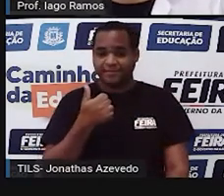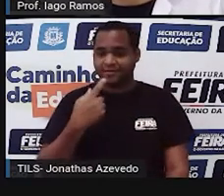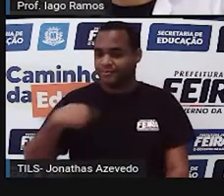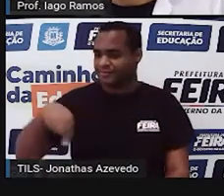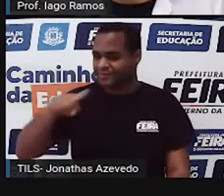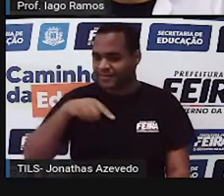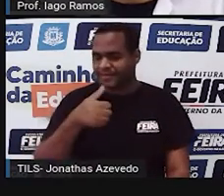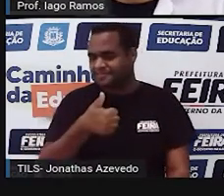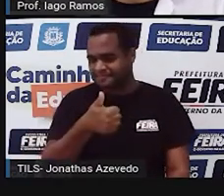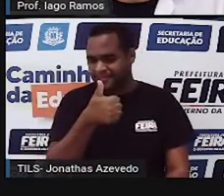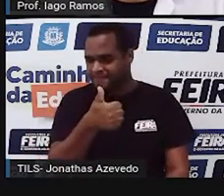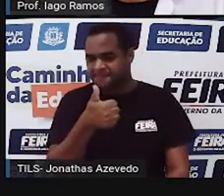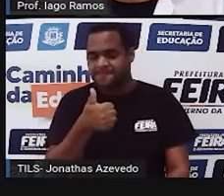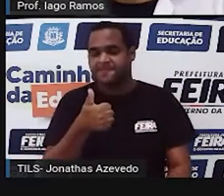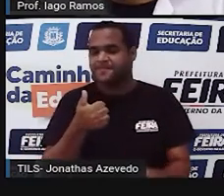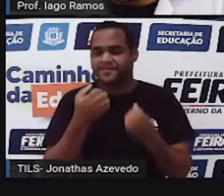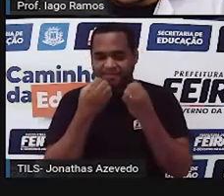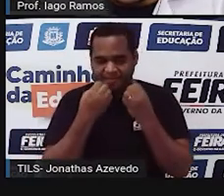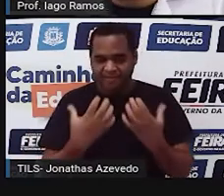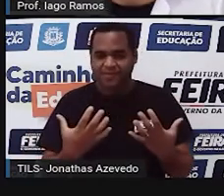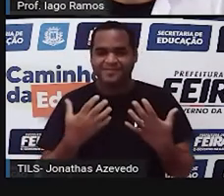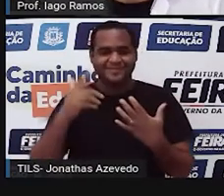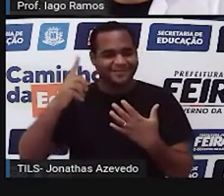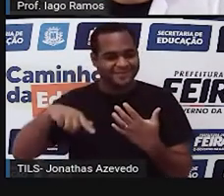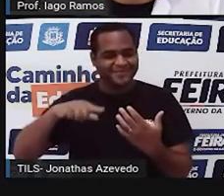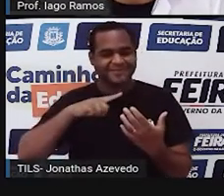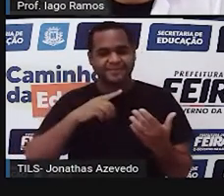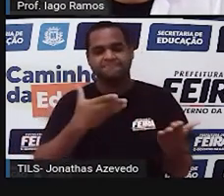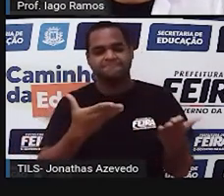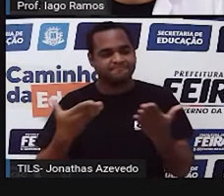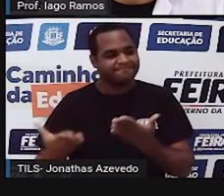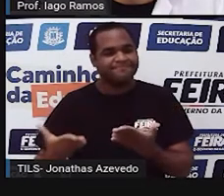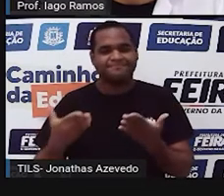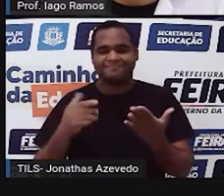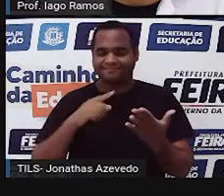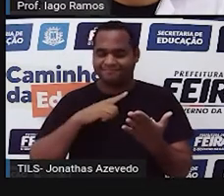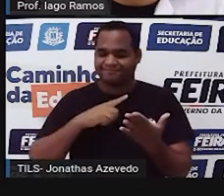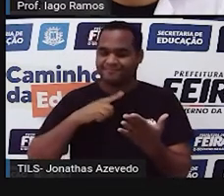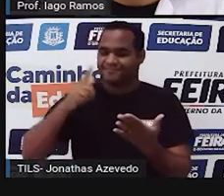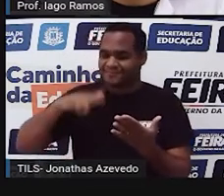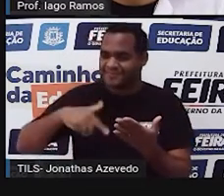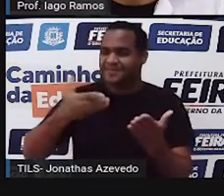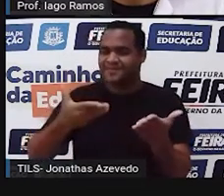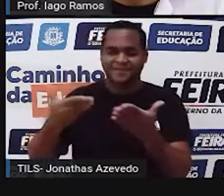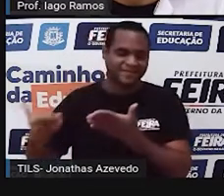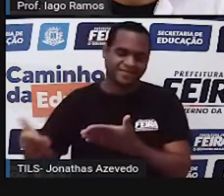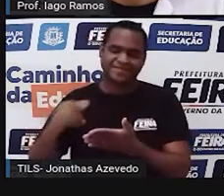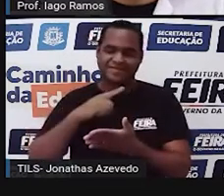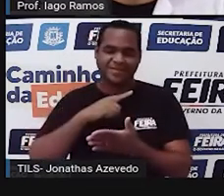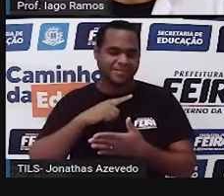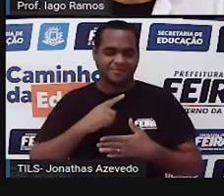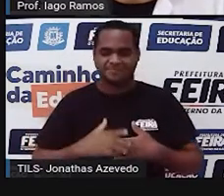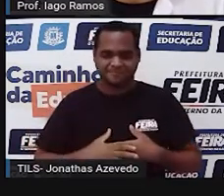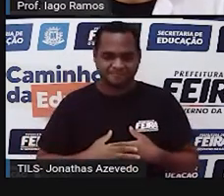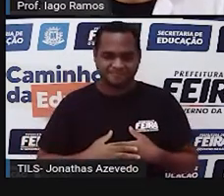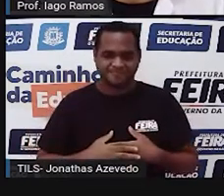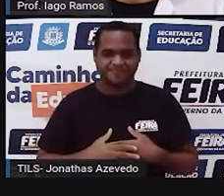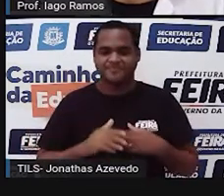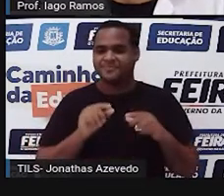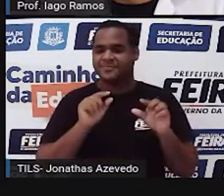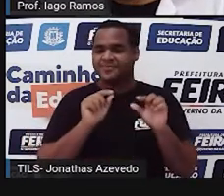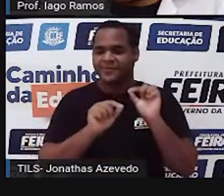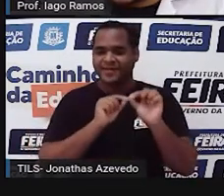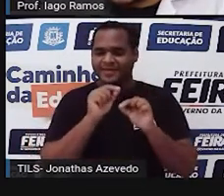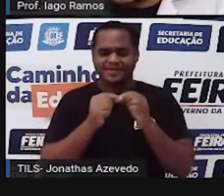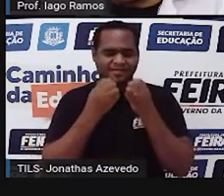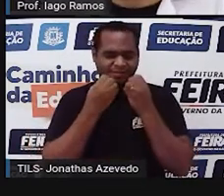conosco sejam mais uma vez bem-vindos sejam mais uma vez bem-vindas para né